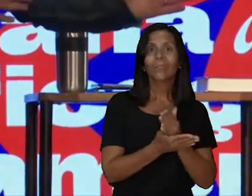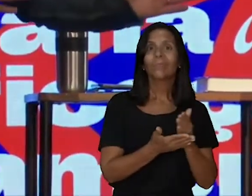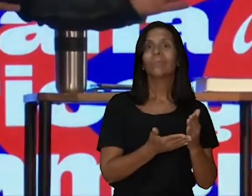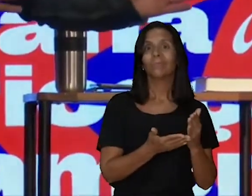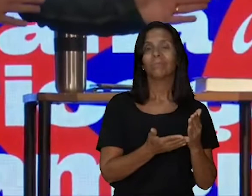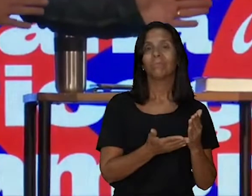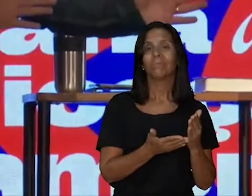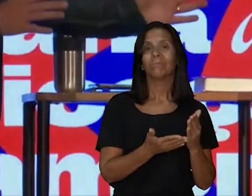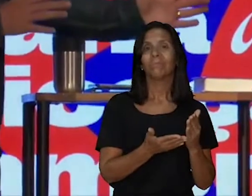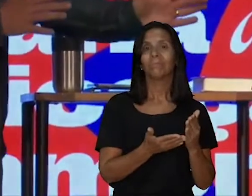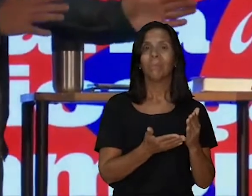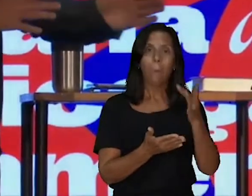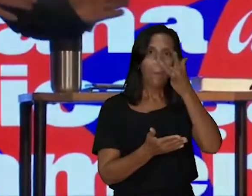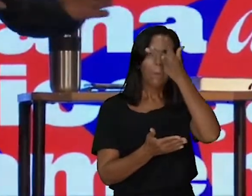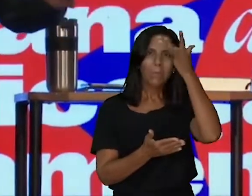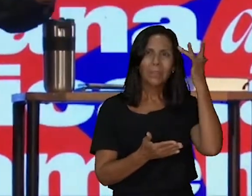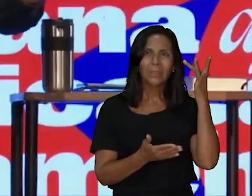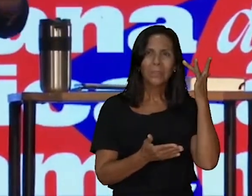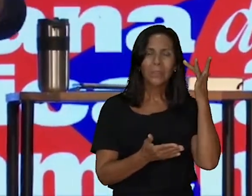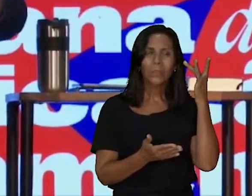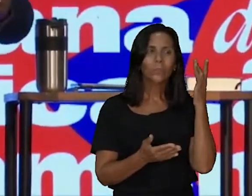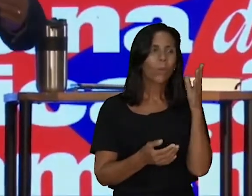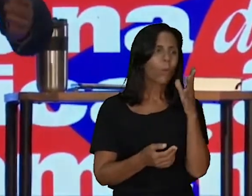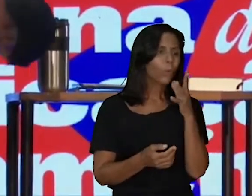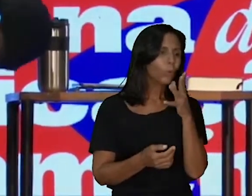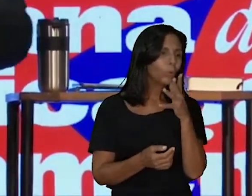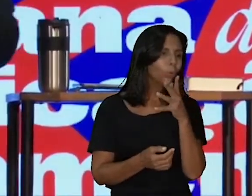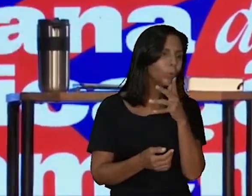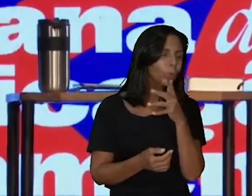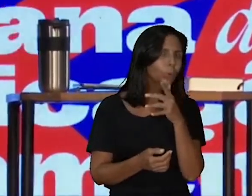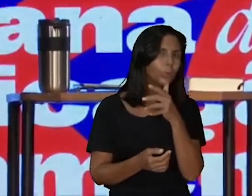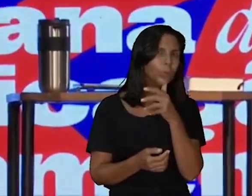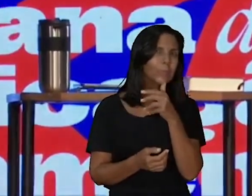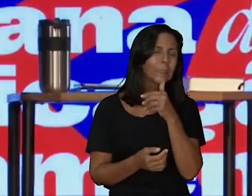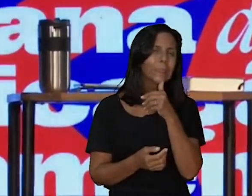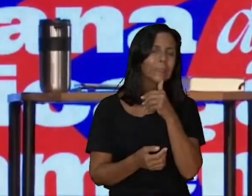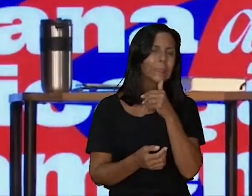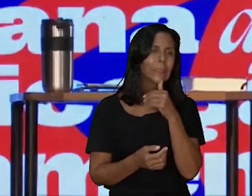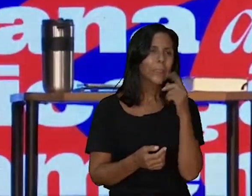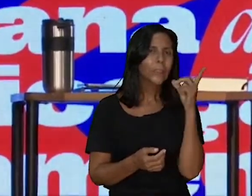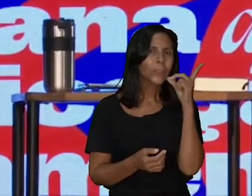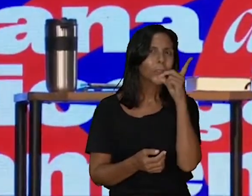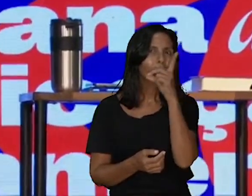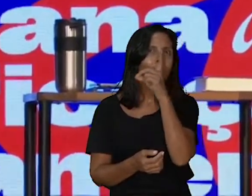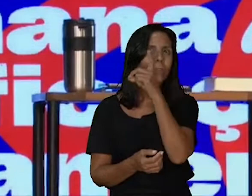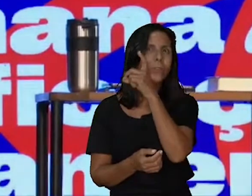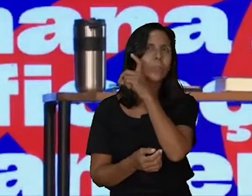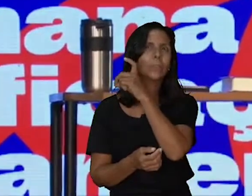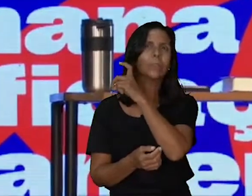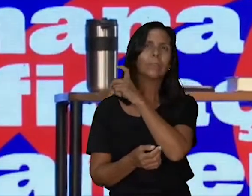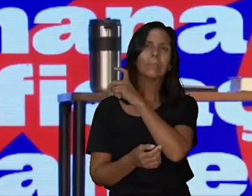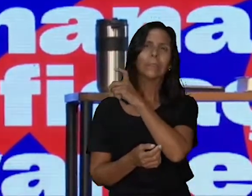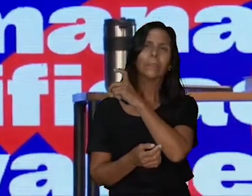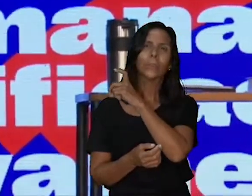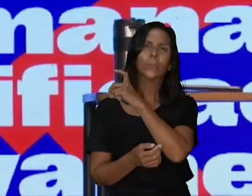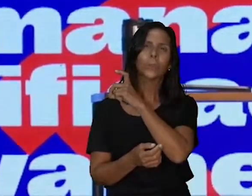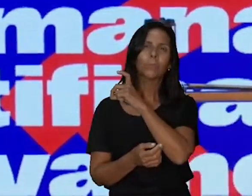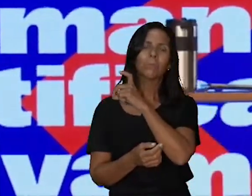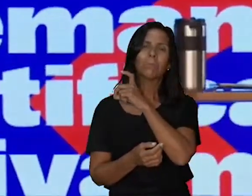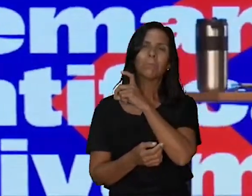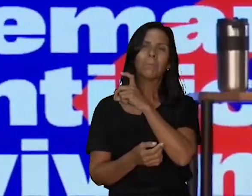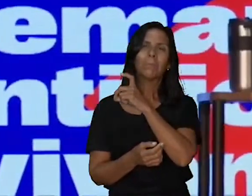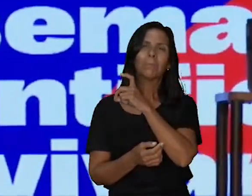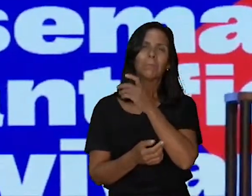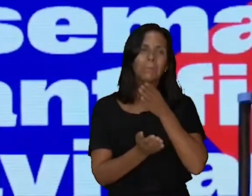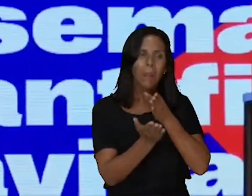diz a NVT, vagarosos. A vida deles rende menos, a